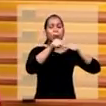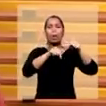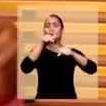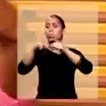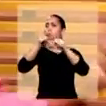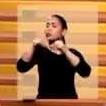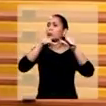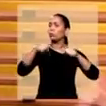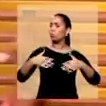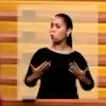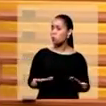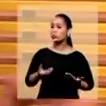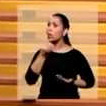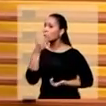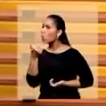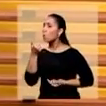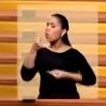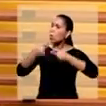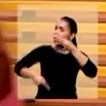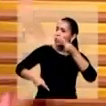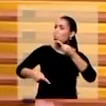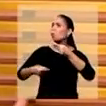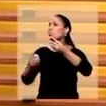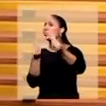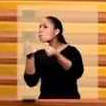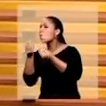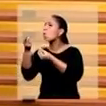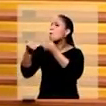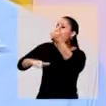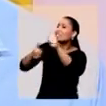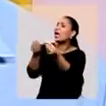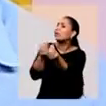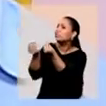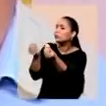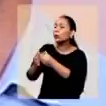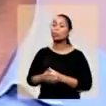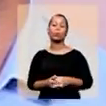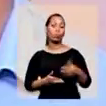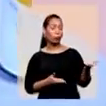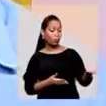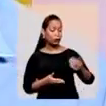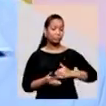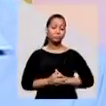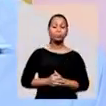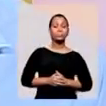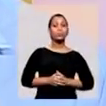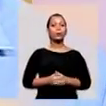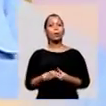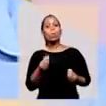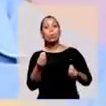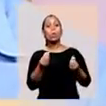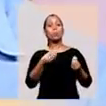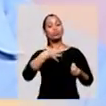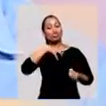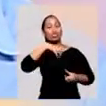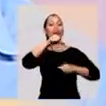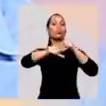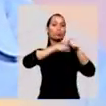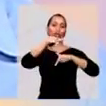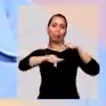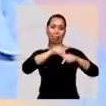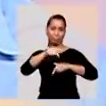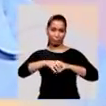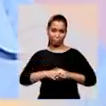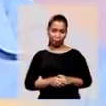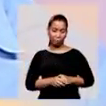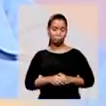bom ou ele não se adapta e é por isso que mudou? Como é que vocês analisam isso? Isso depende muito, né, da forma que ele mudou de emprego. Porque muitas